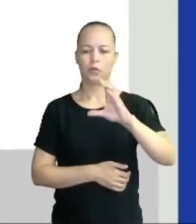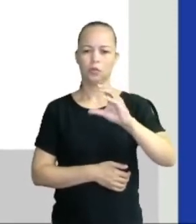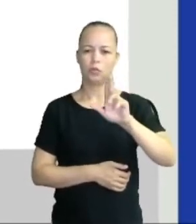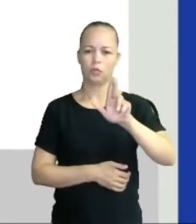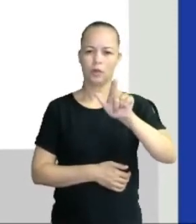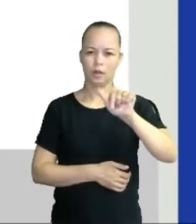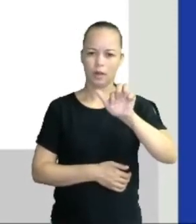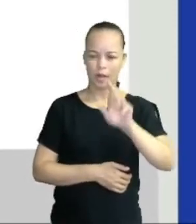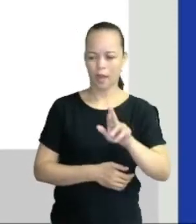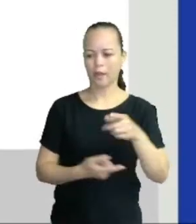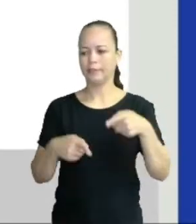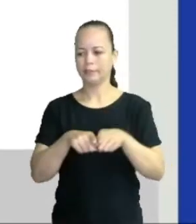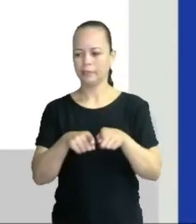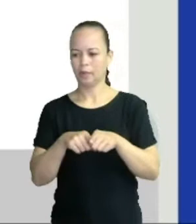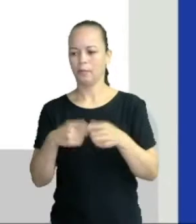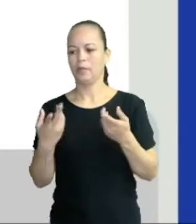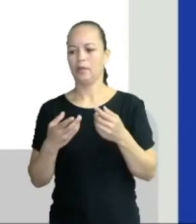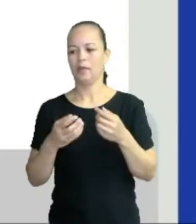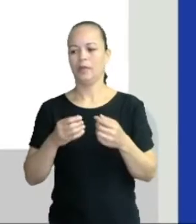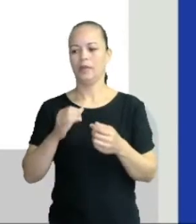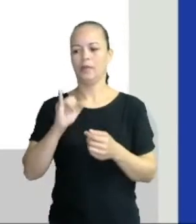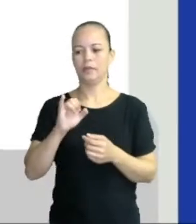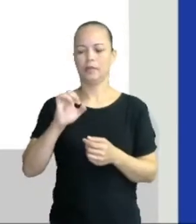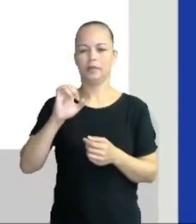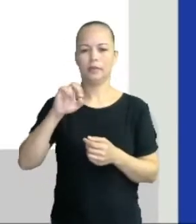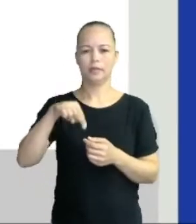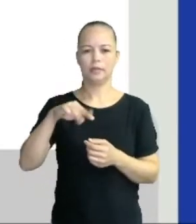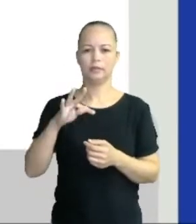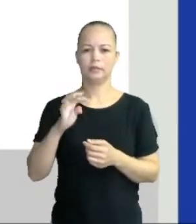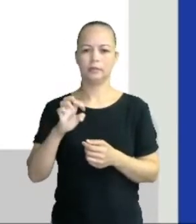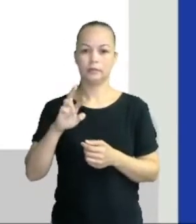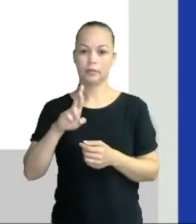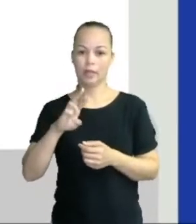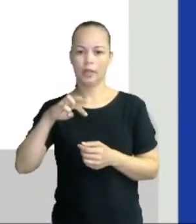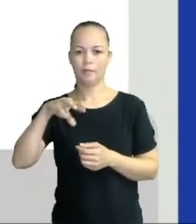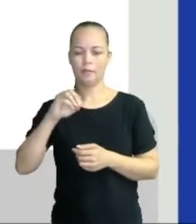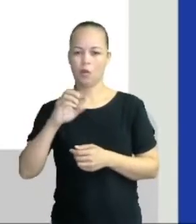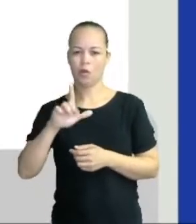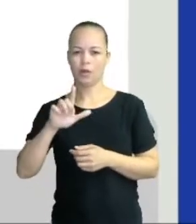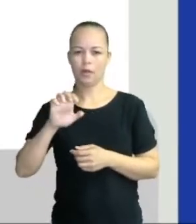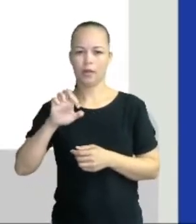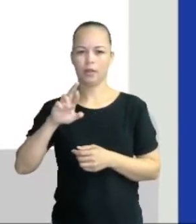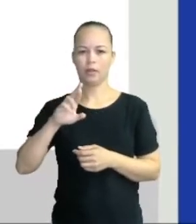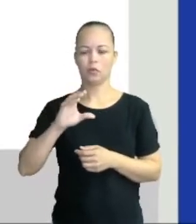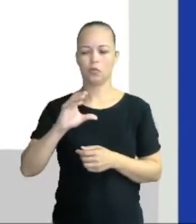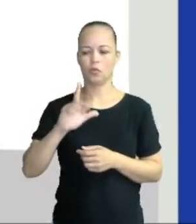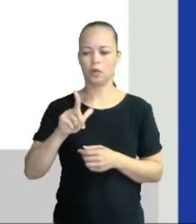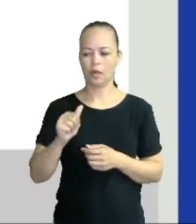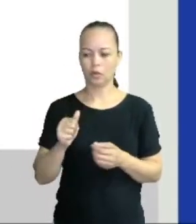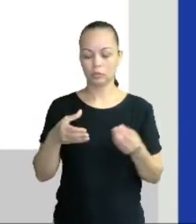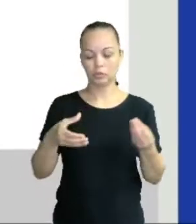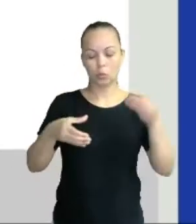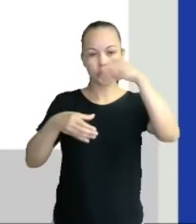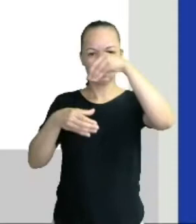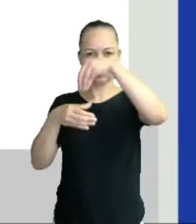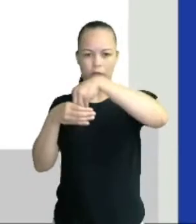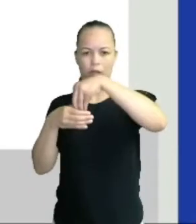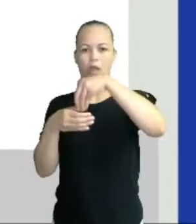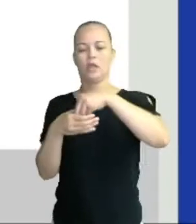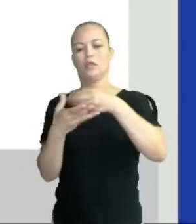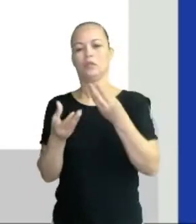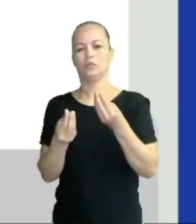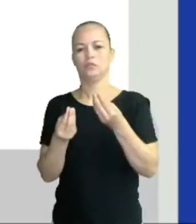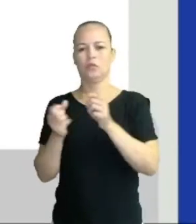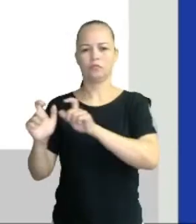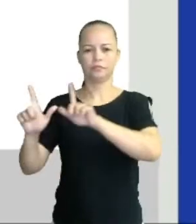quando essas ligações elas estão ocorrendo dentro, e aqui, vou pedir para a produção voltar aqui comigo. Veja